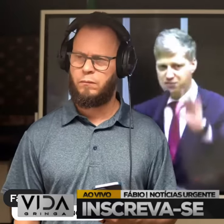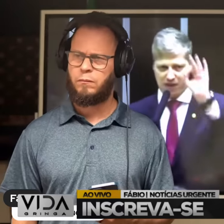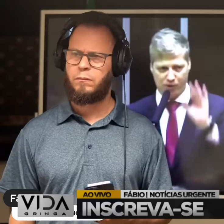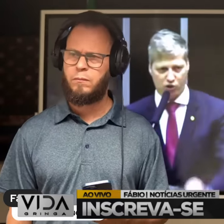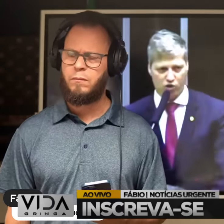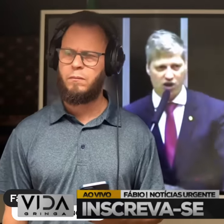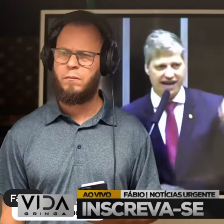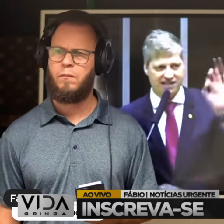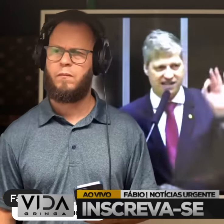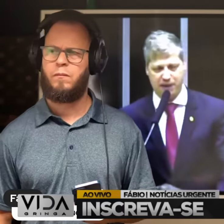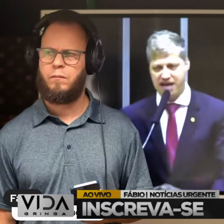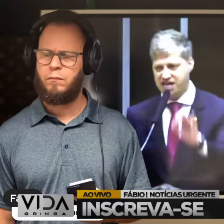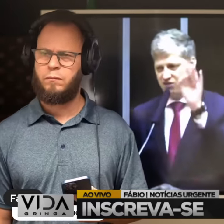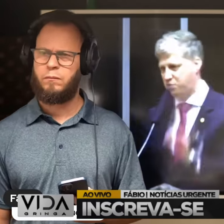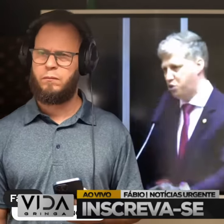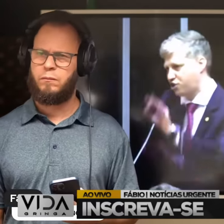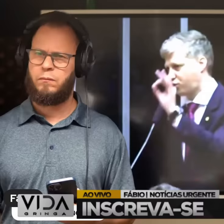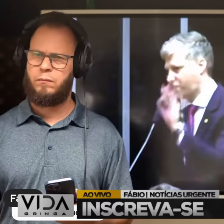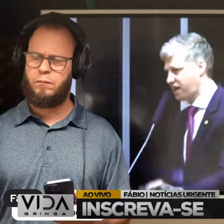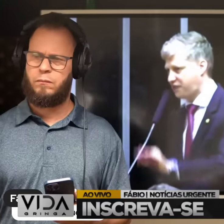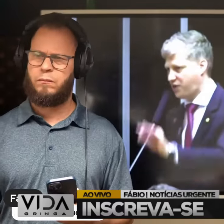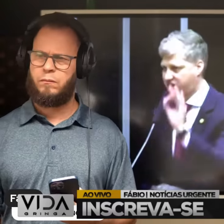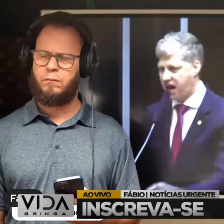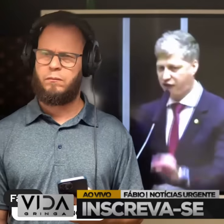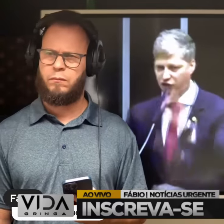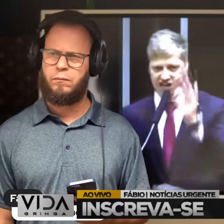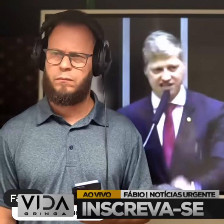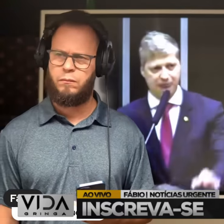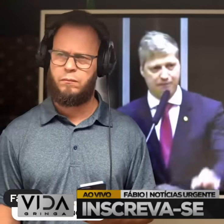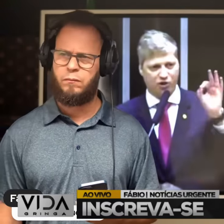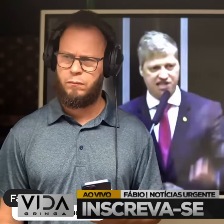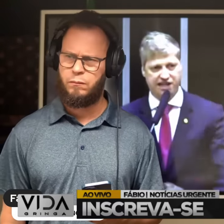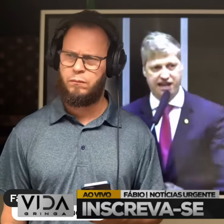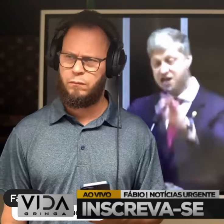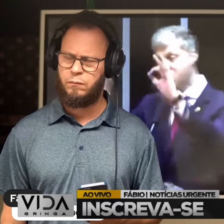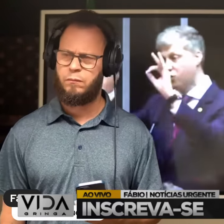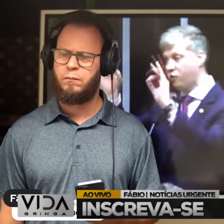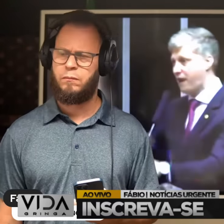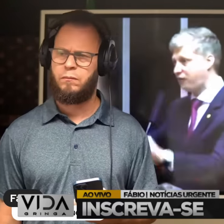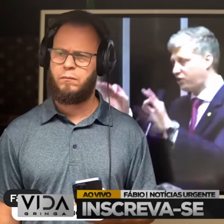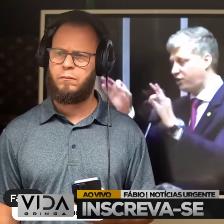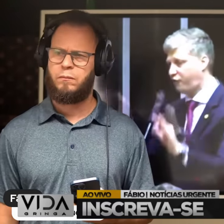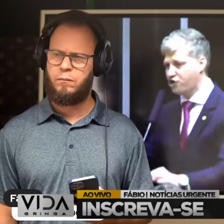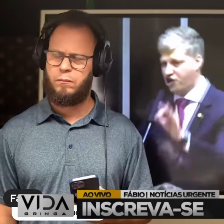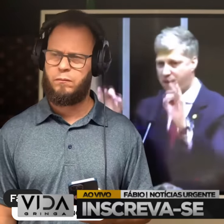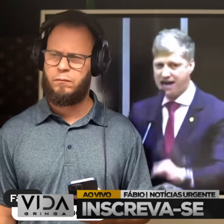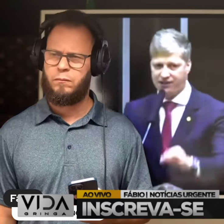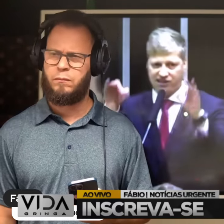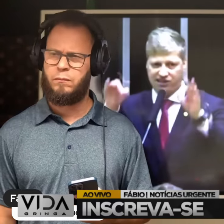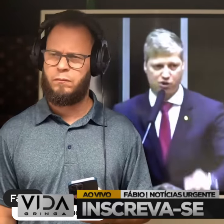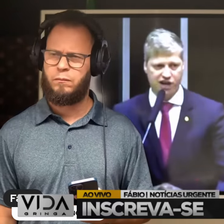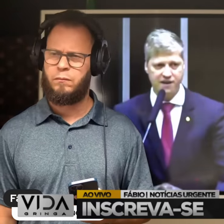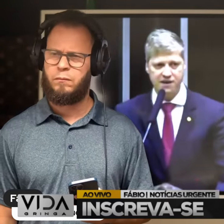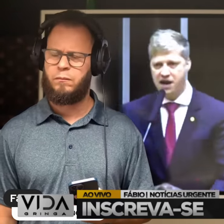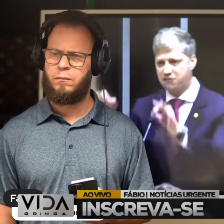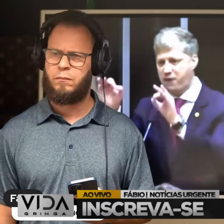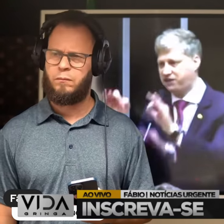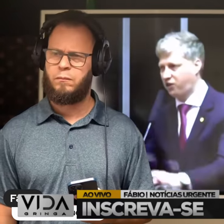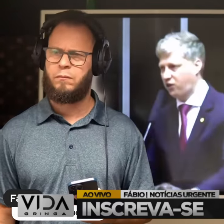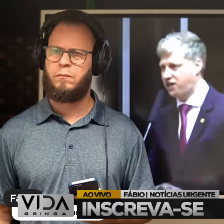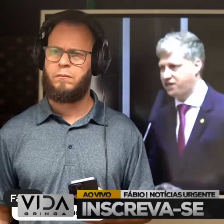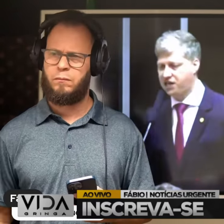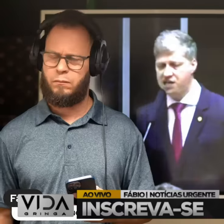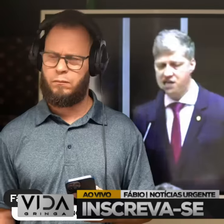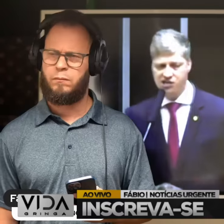necessárias para protocolar a CPI do abuso de autoridade do STF e do TSE, por coincidência, no momento em que fui chamado à tribuna,